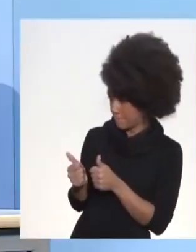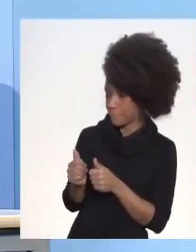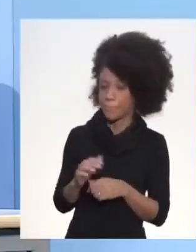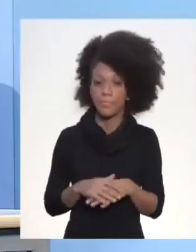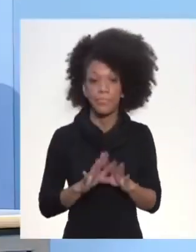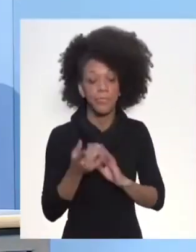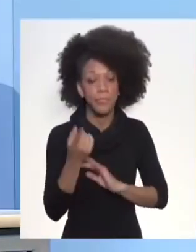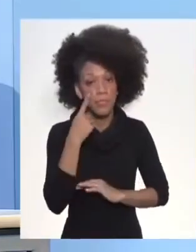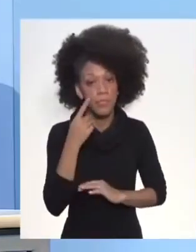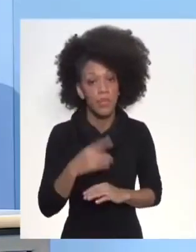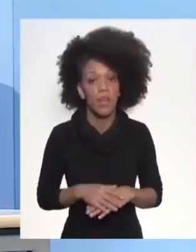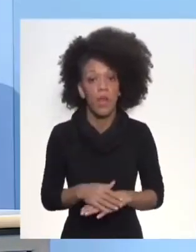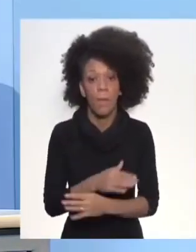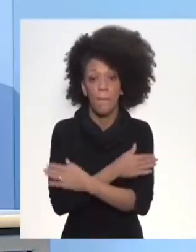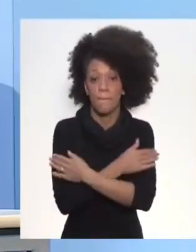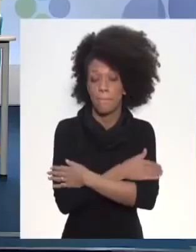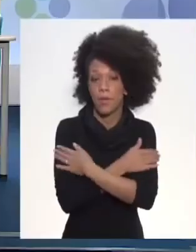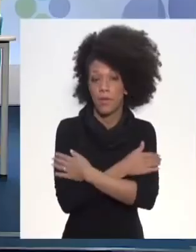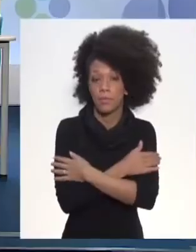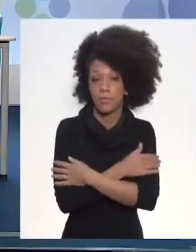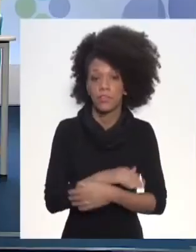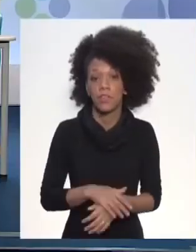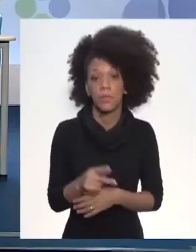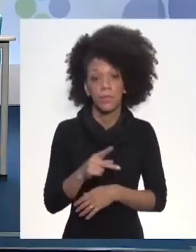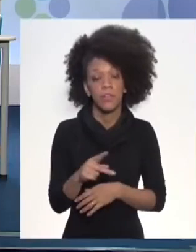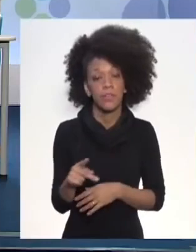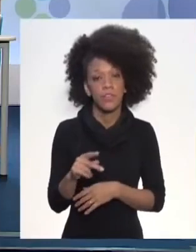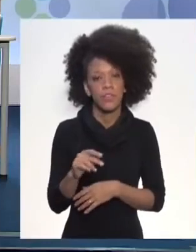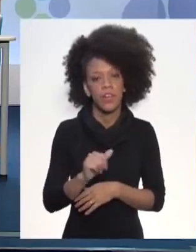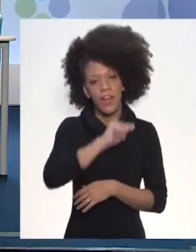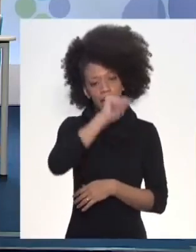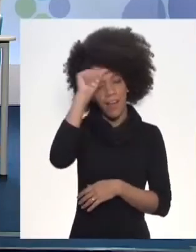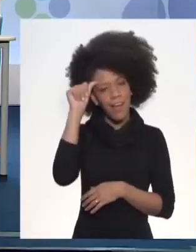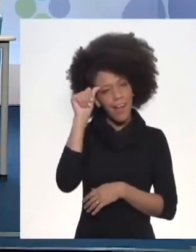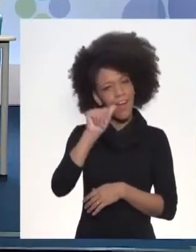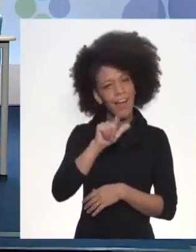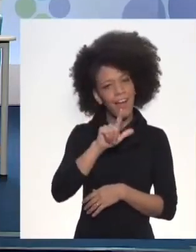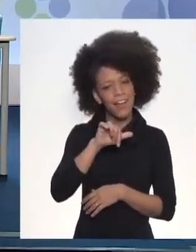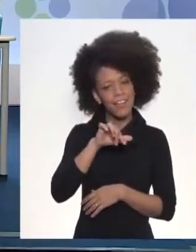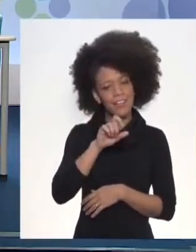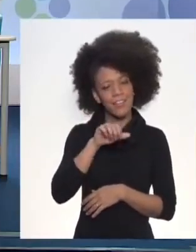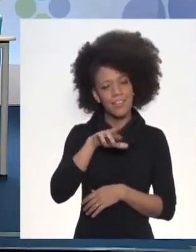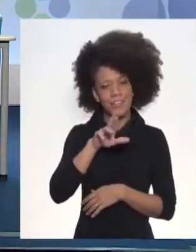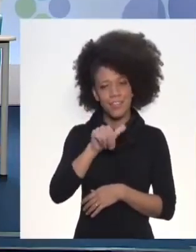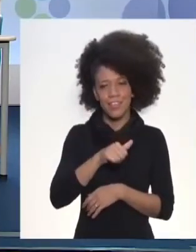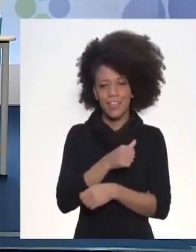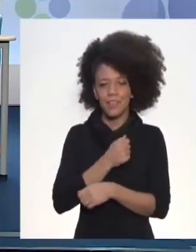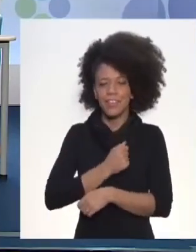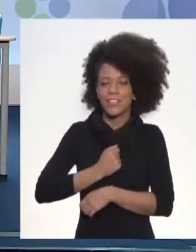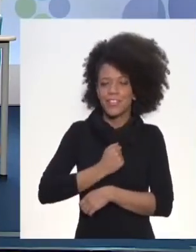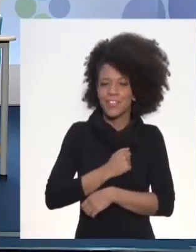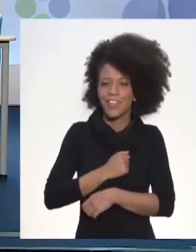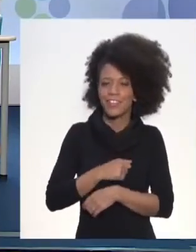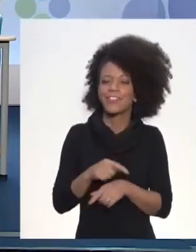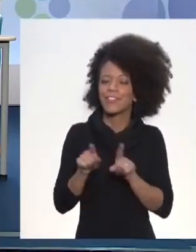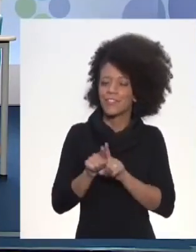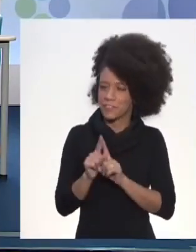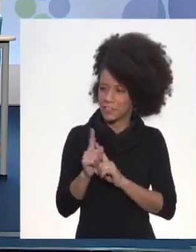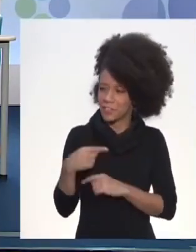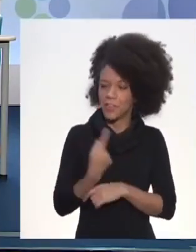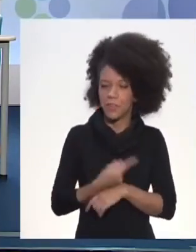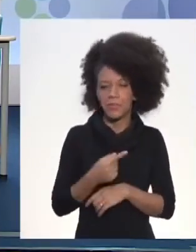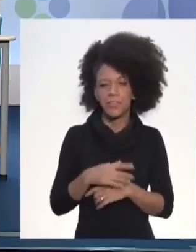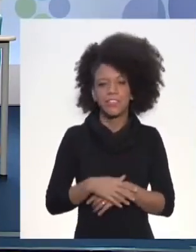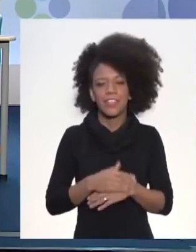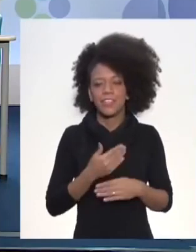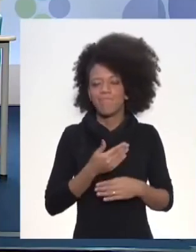Olha só, estou mandando aqui um abraço para a gente, a professora Alessandra mandando um abraço. Ô, Ale. Tá com saudade de todos, a gente também, Alessandra. Um beijo nesse